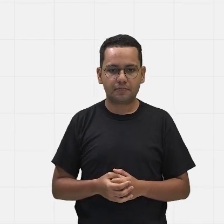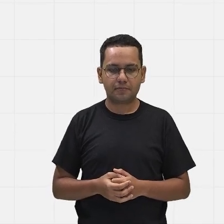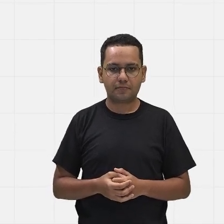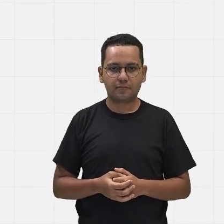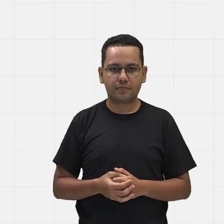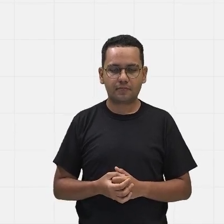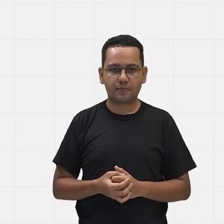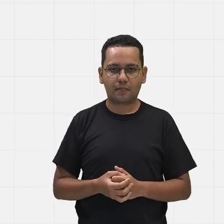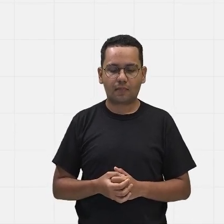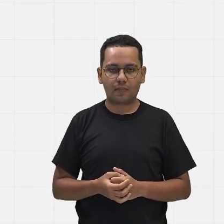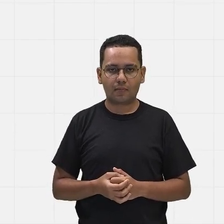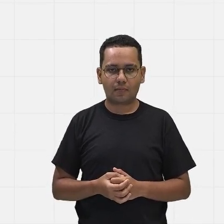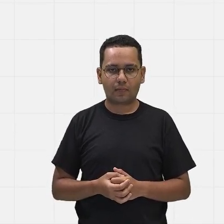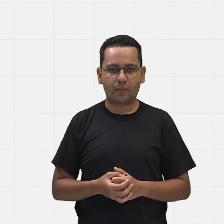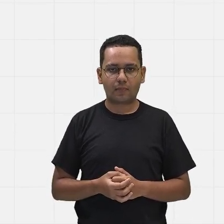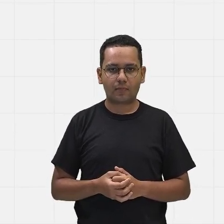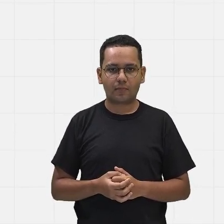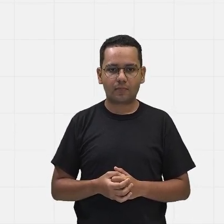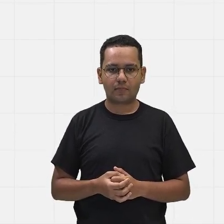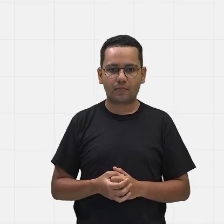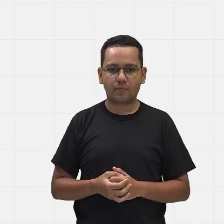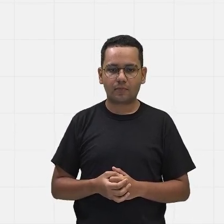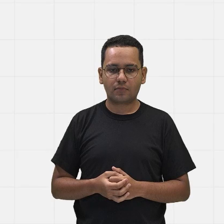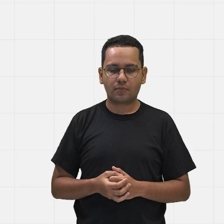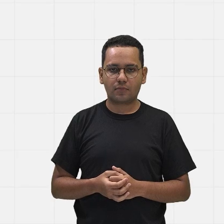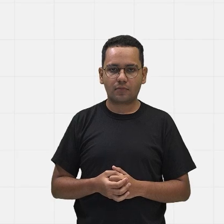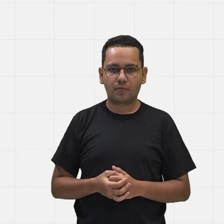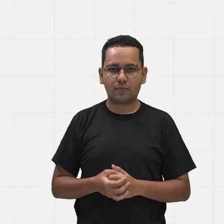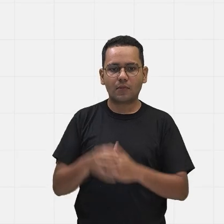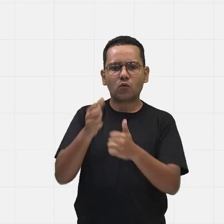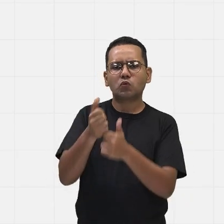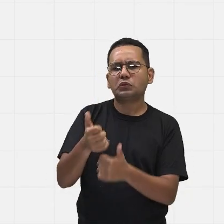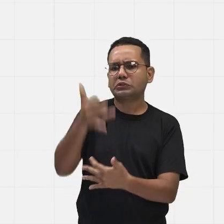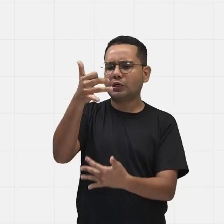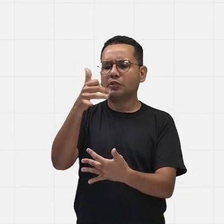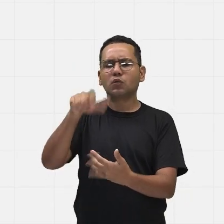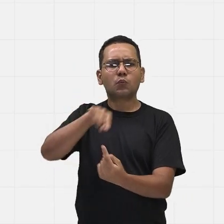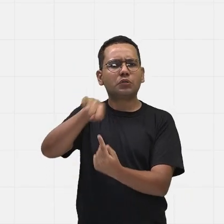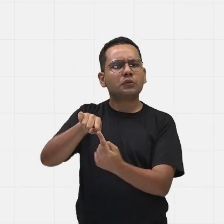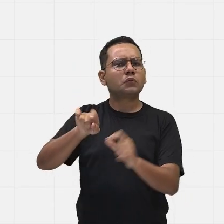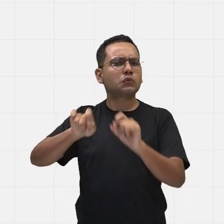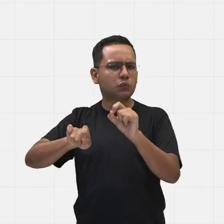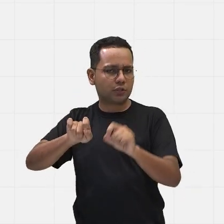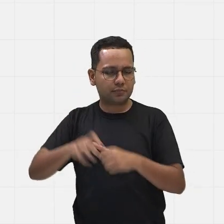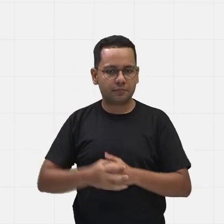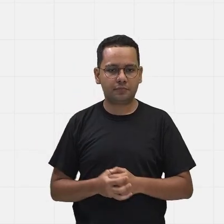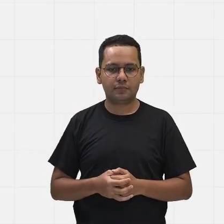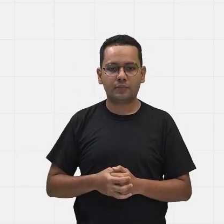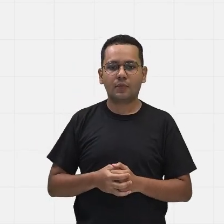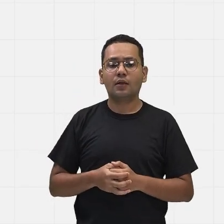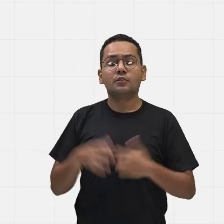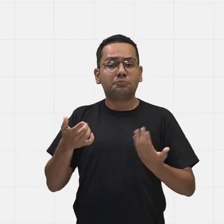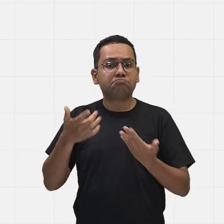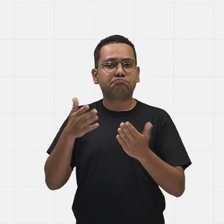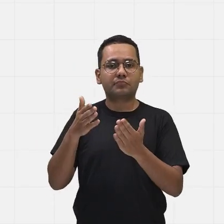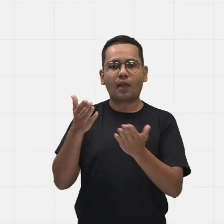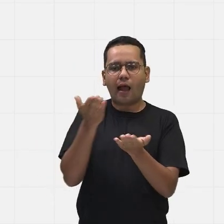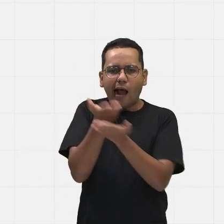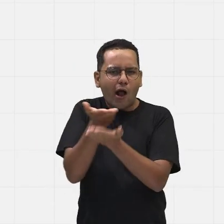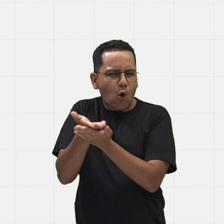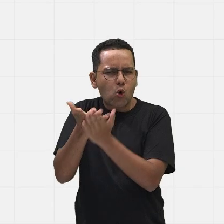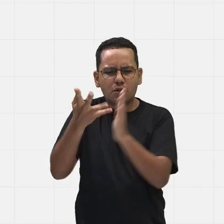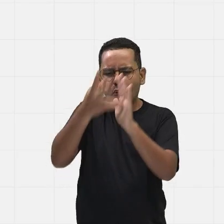é usado para a resposta das interatividades, como eu acabei de falar, para tirar dúvida do conteúdo